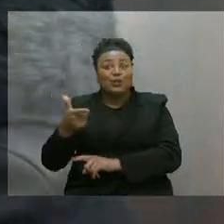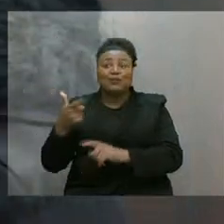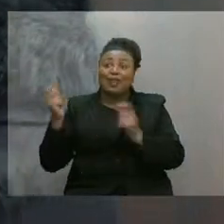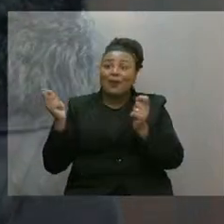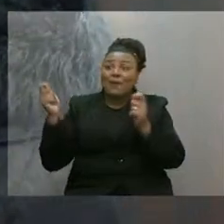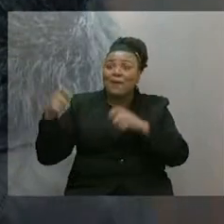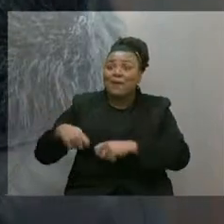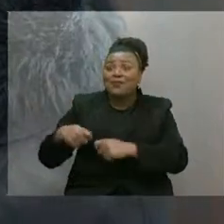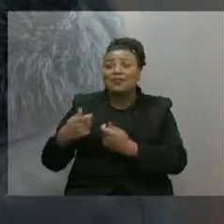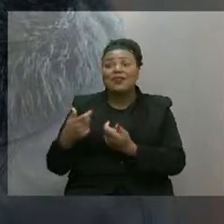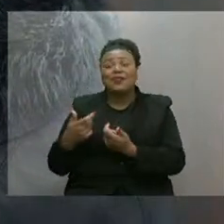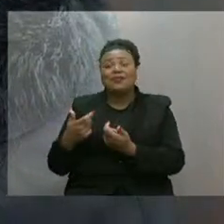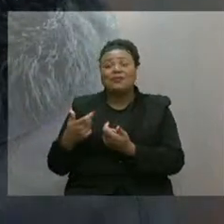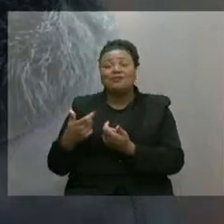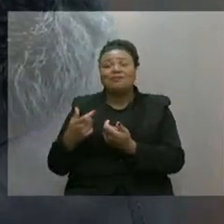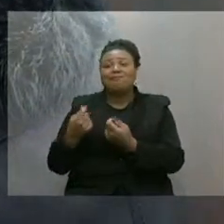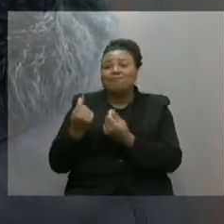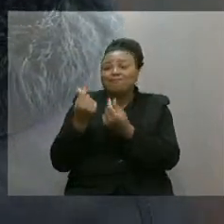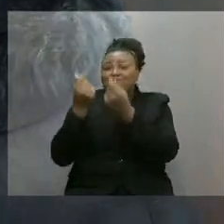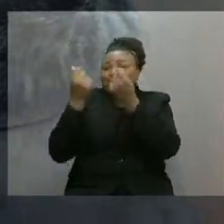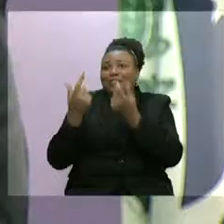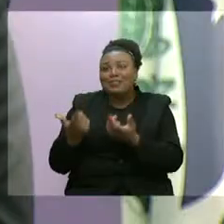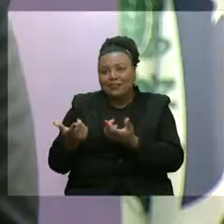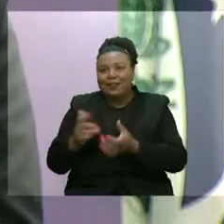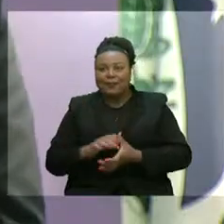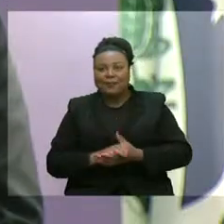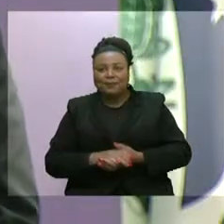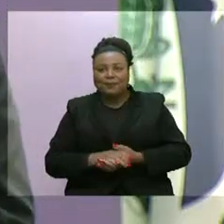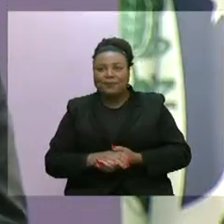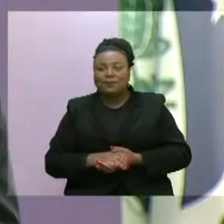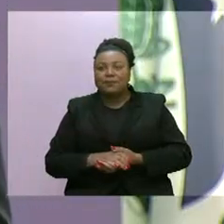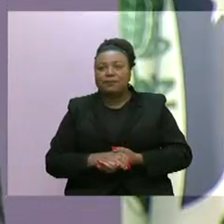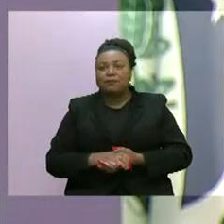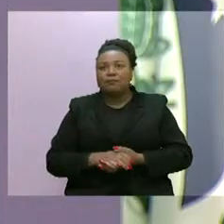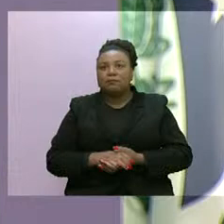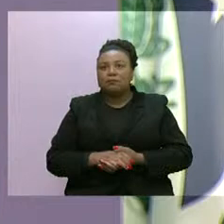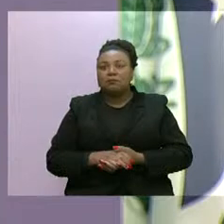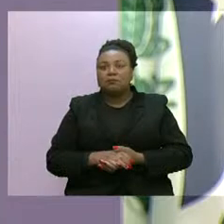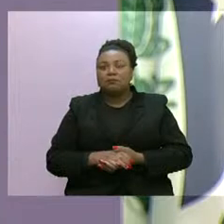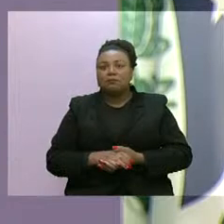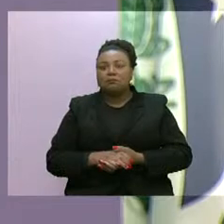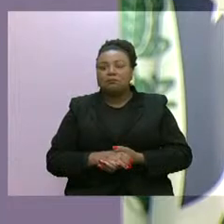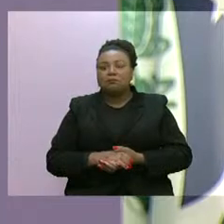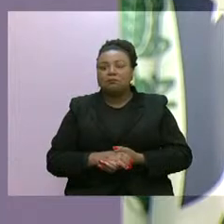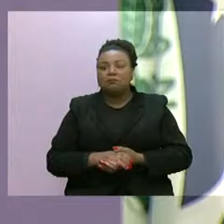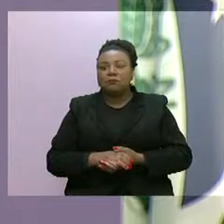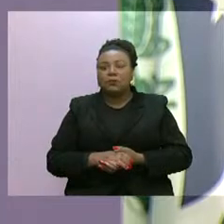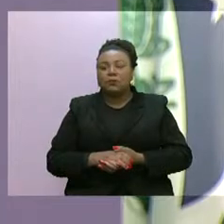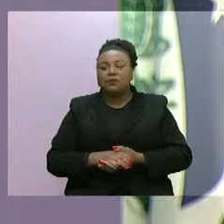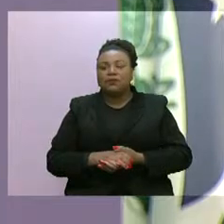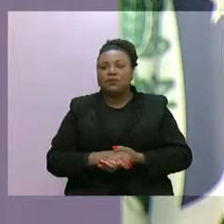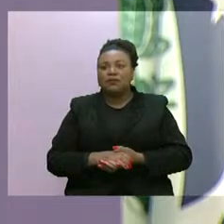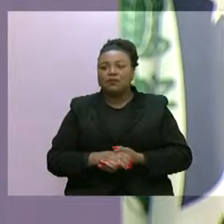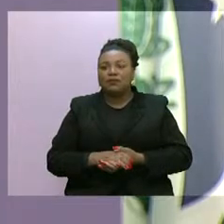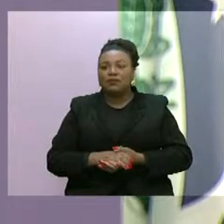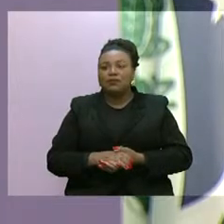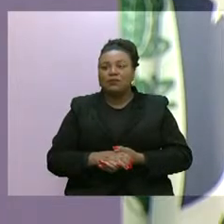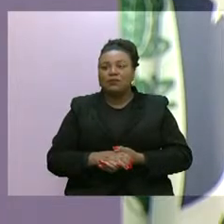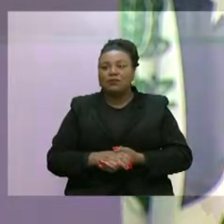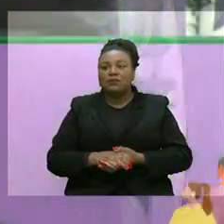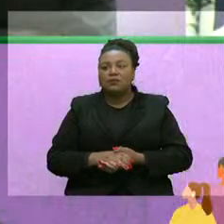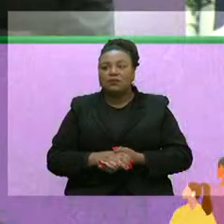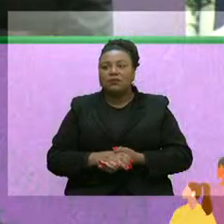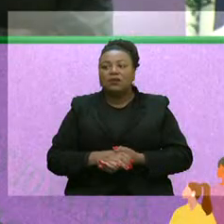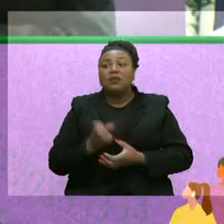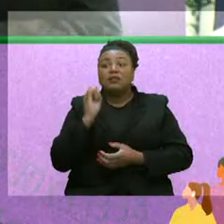e capacidade econômica. Só vamos esperar aqui para poder passar os slides. Tá?